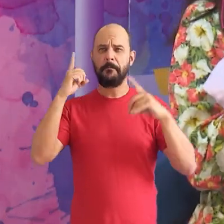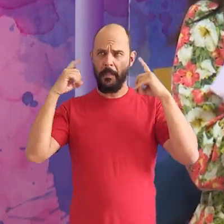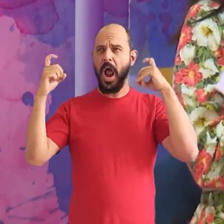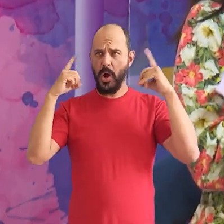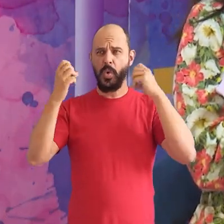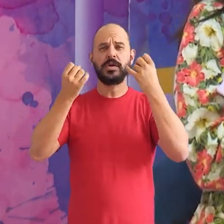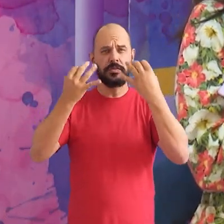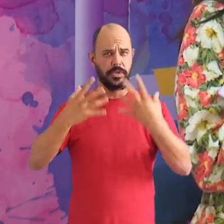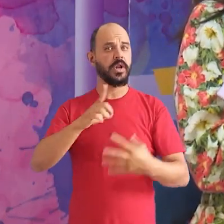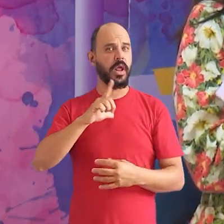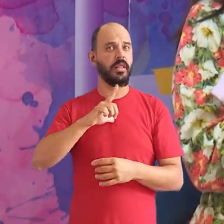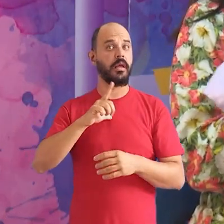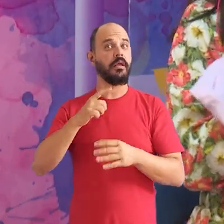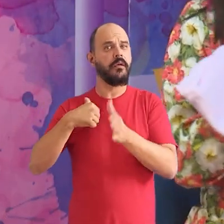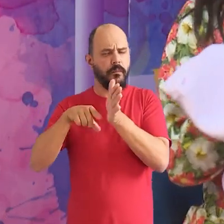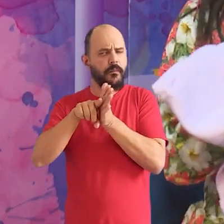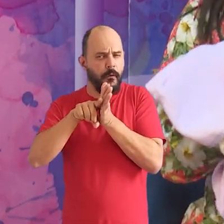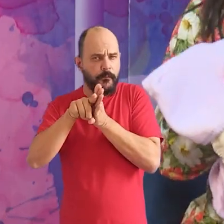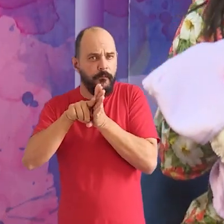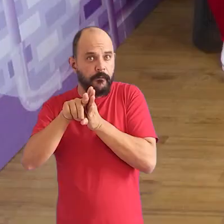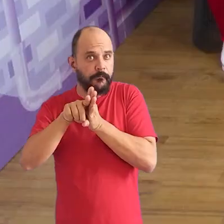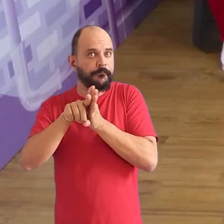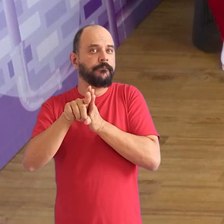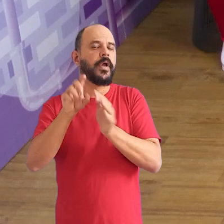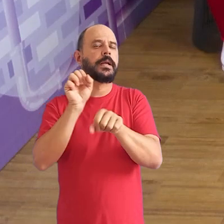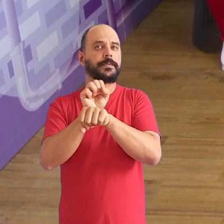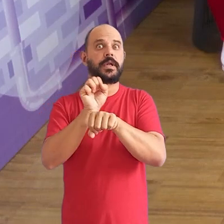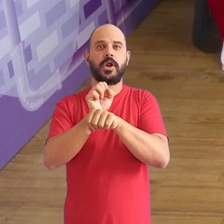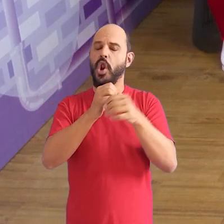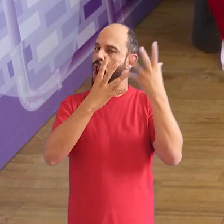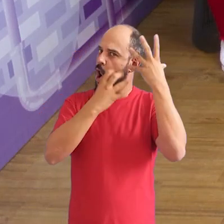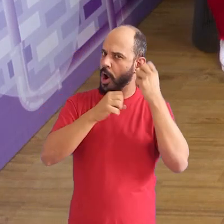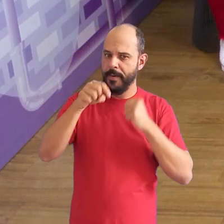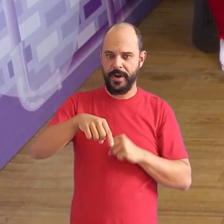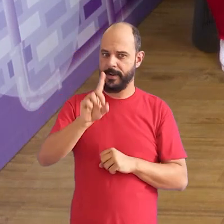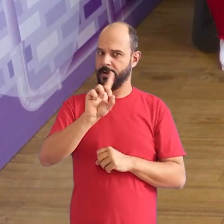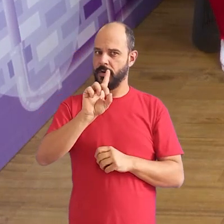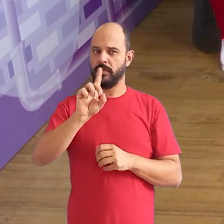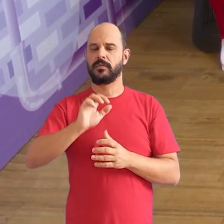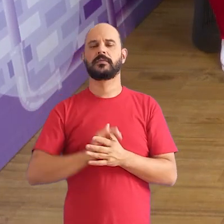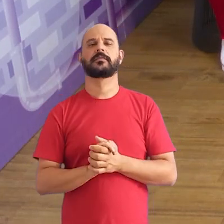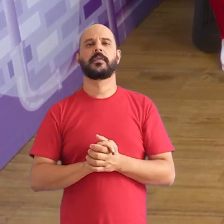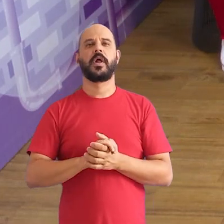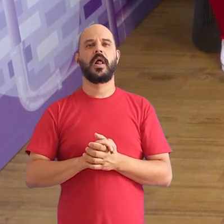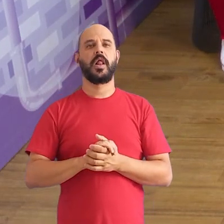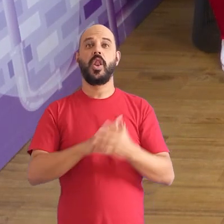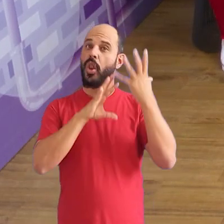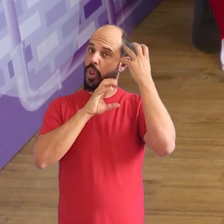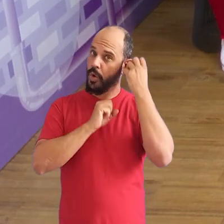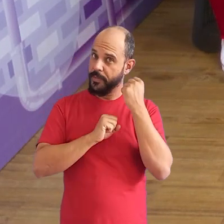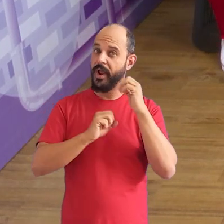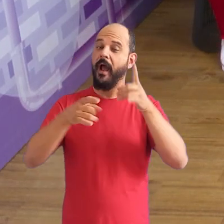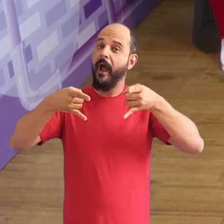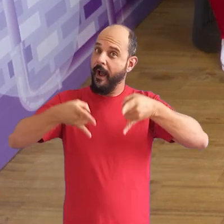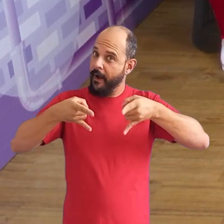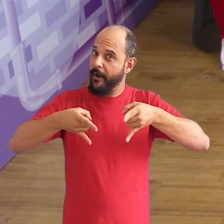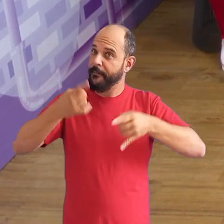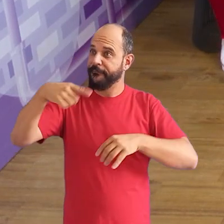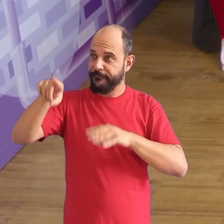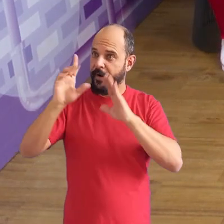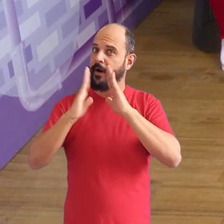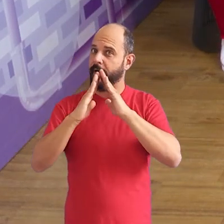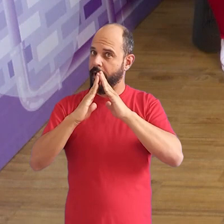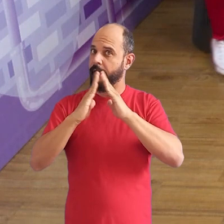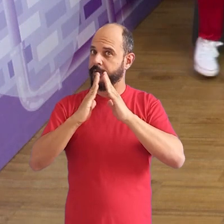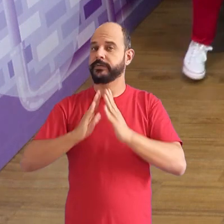barulho sem explicação. Eu vou apurar essa história. Enquanto isso, nada de dormir aqui no laboratório. Lugar de dormir é na